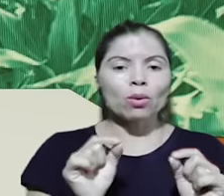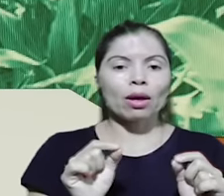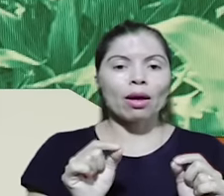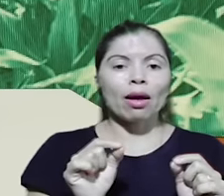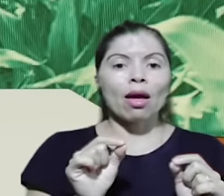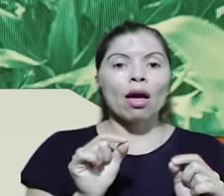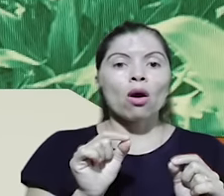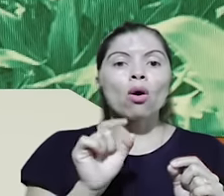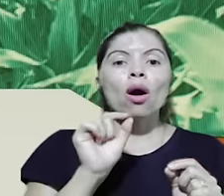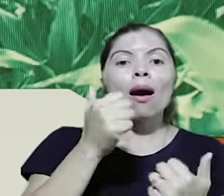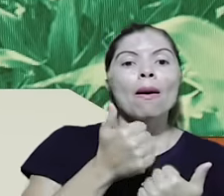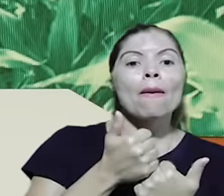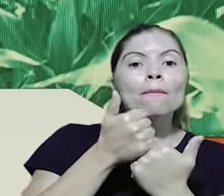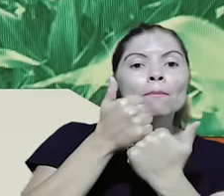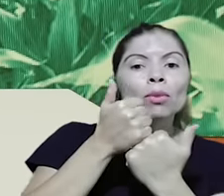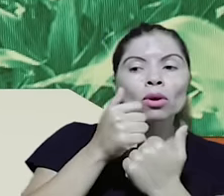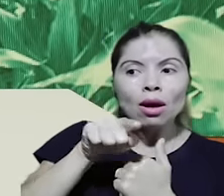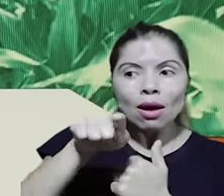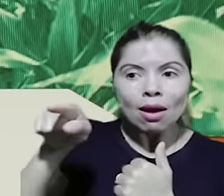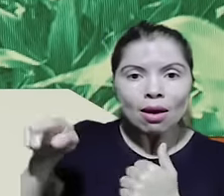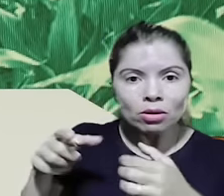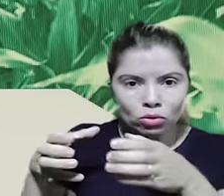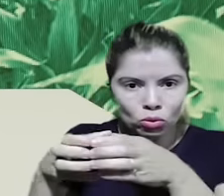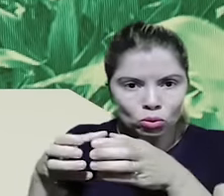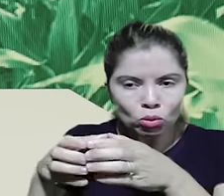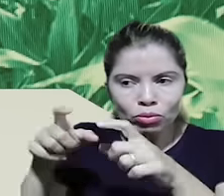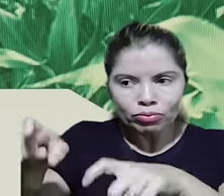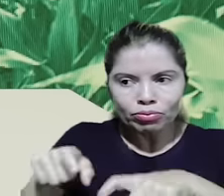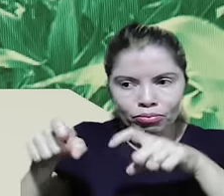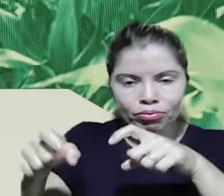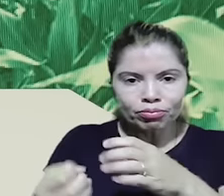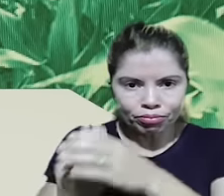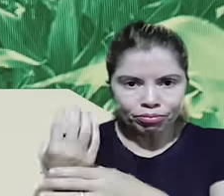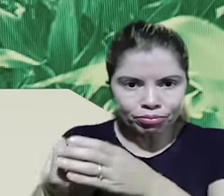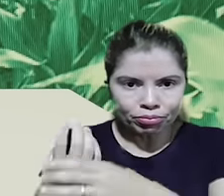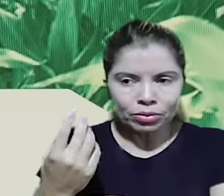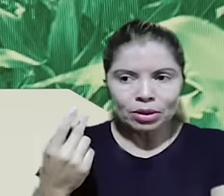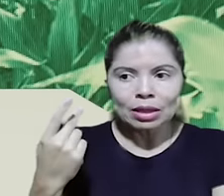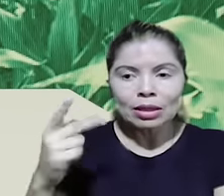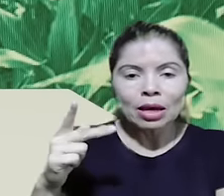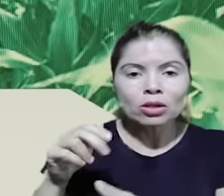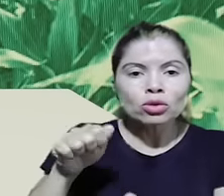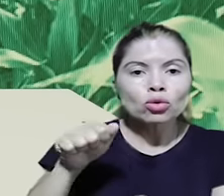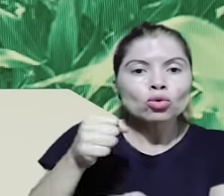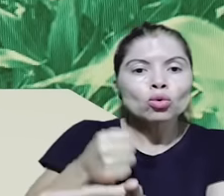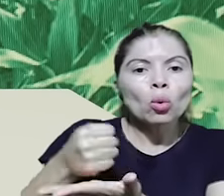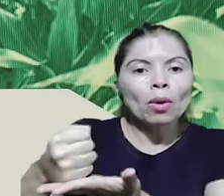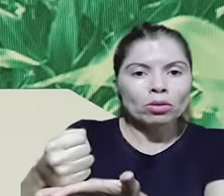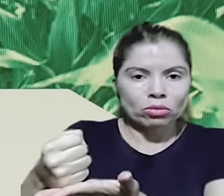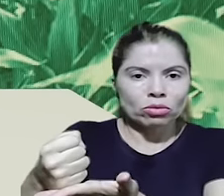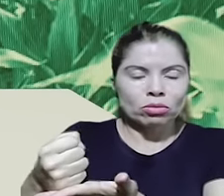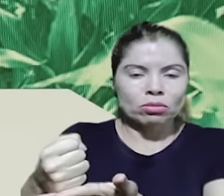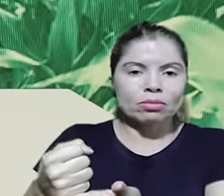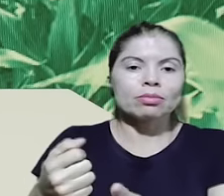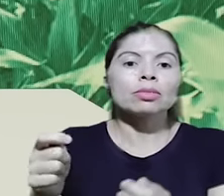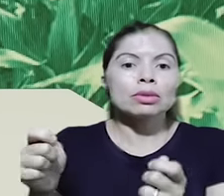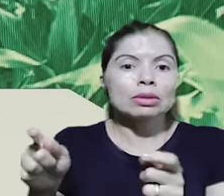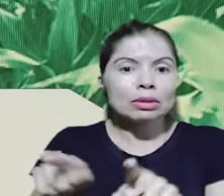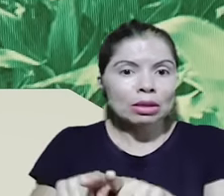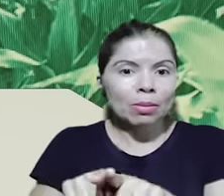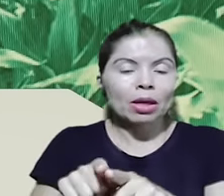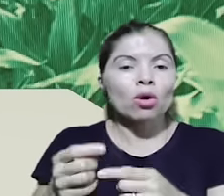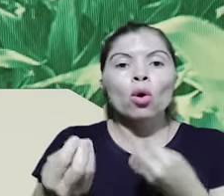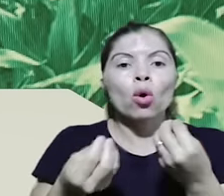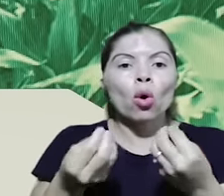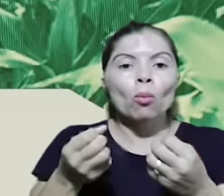vai apoiar o produtor rural nas emissões dos seus documentos fiscais inclusive com a possibilidade de acesso até via